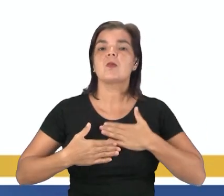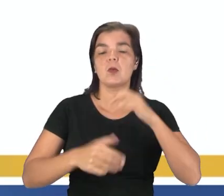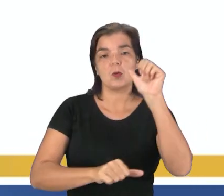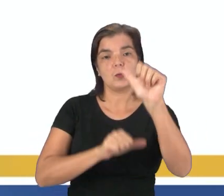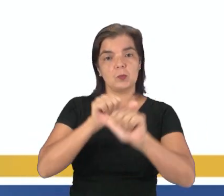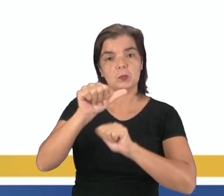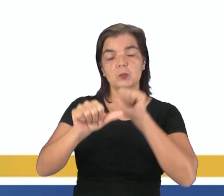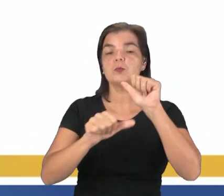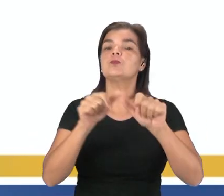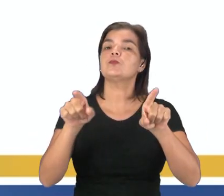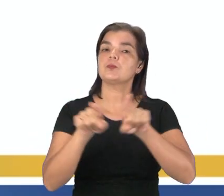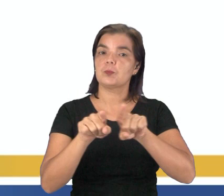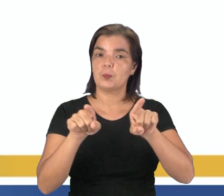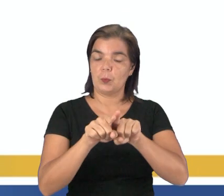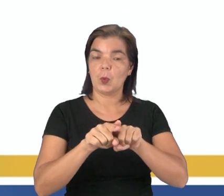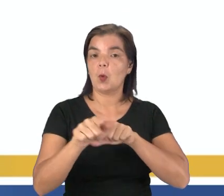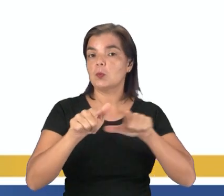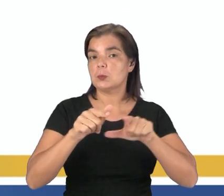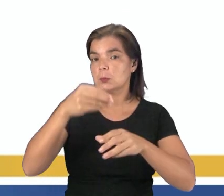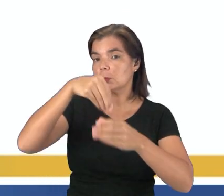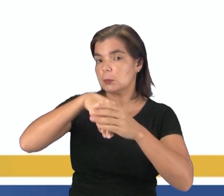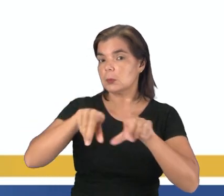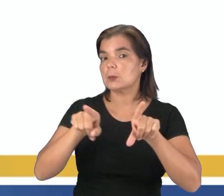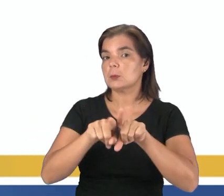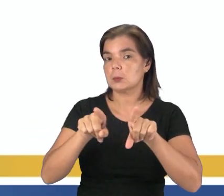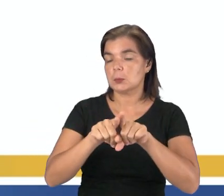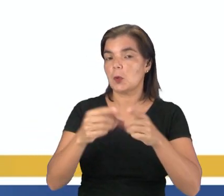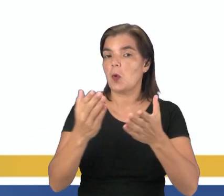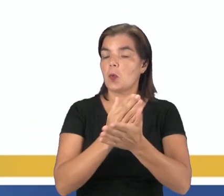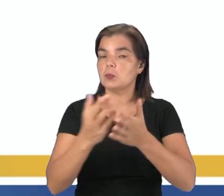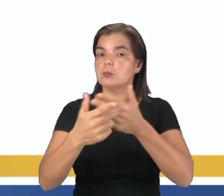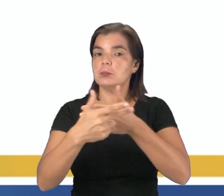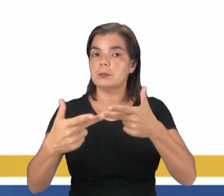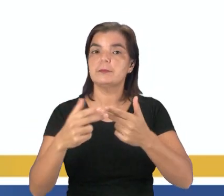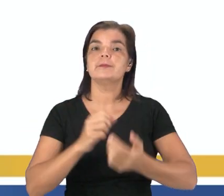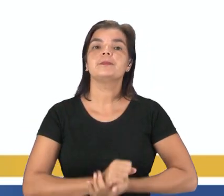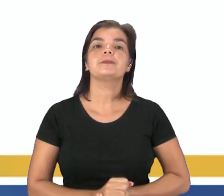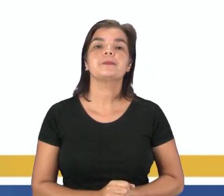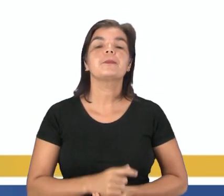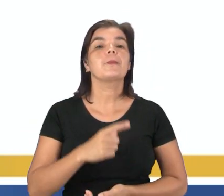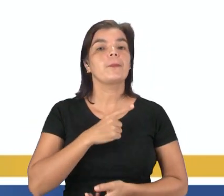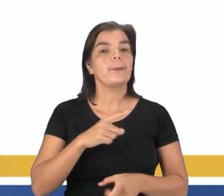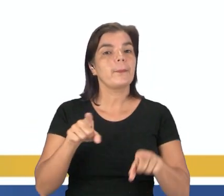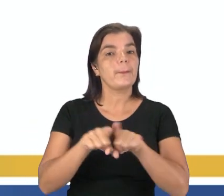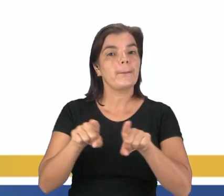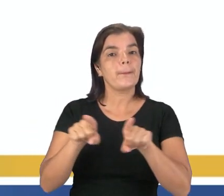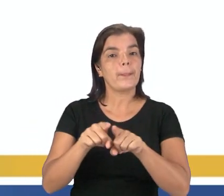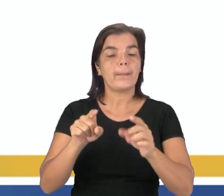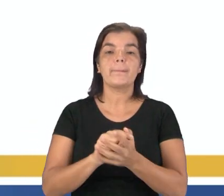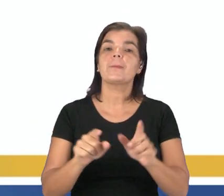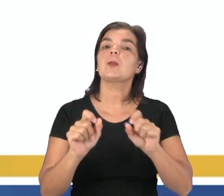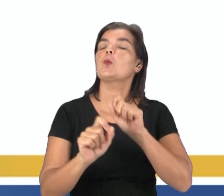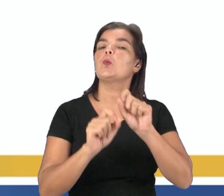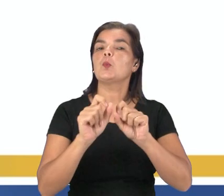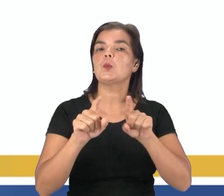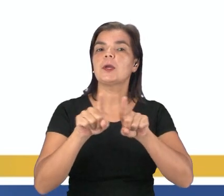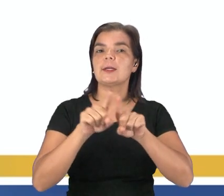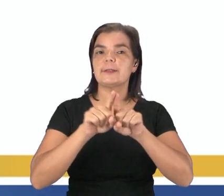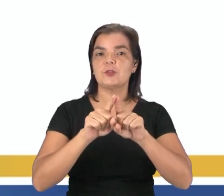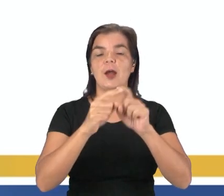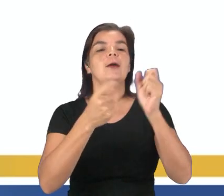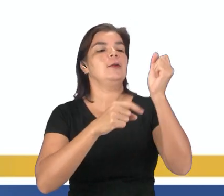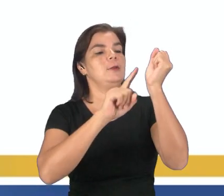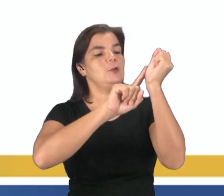alterar a sua composição ou o seu trabalho que tem que acontecer de determinada forma. E aí temos também as nossas plaquetas, que já vão ter